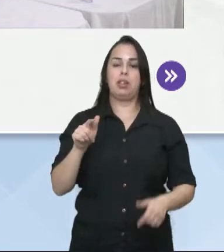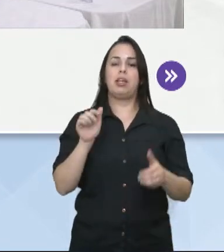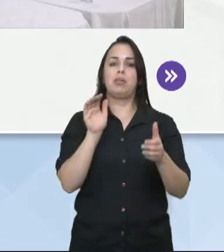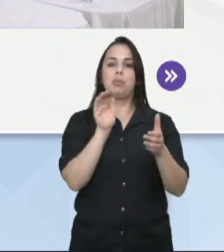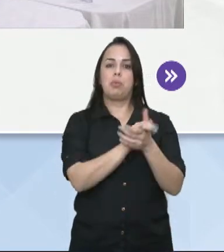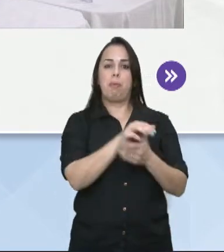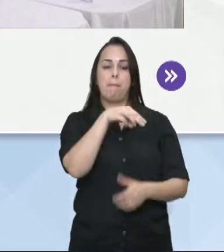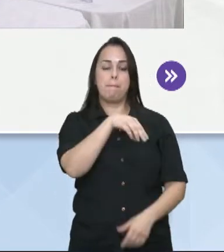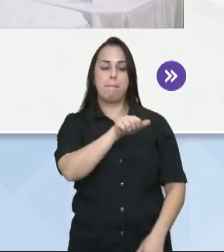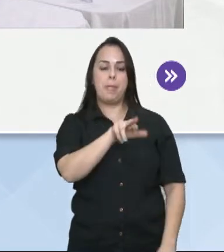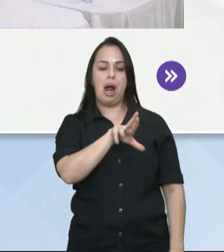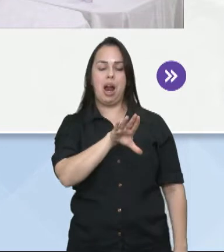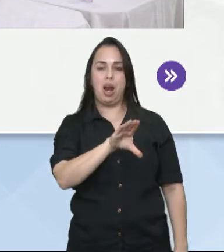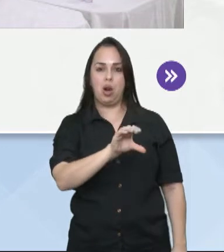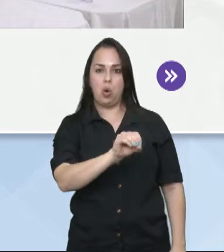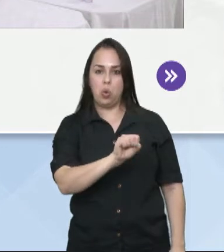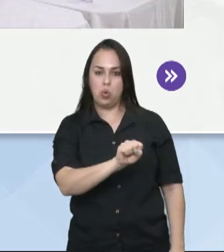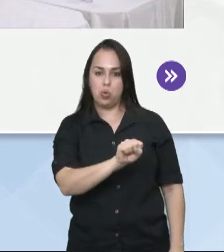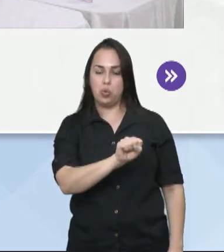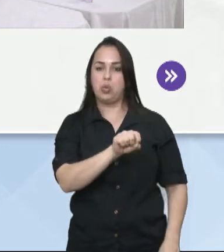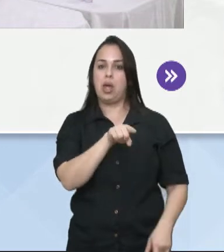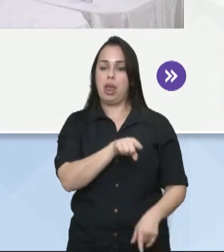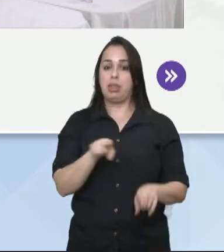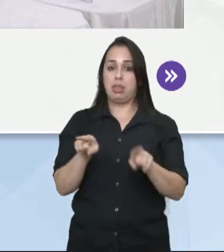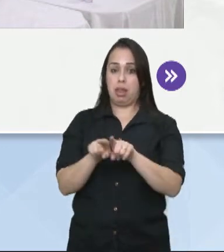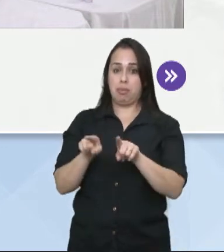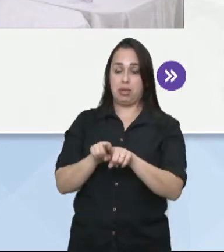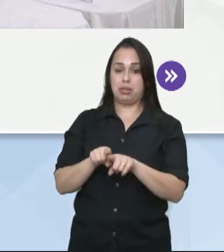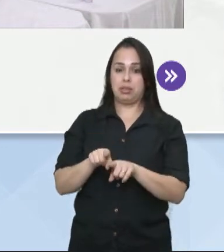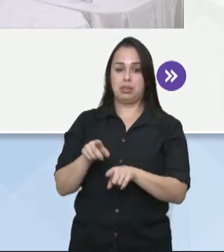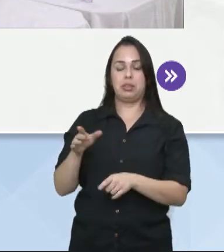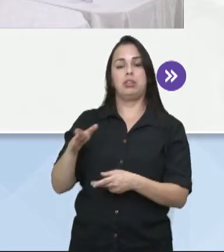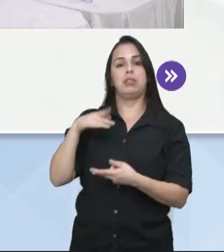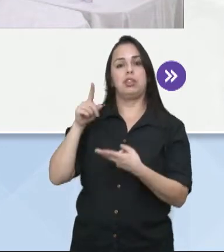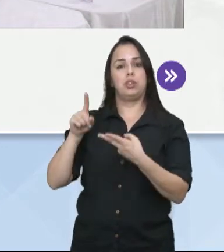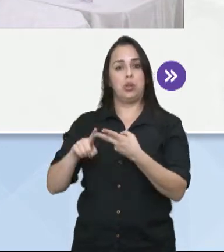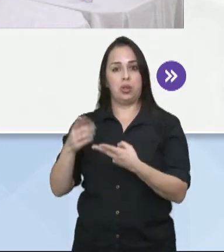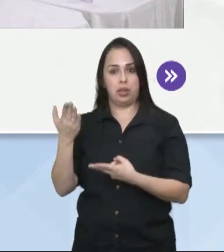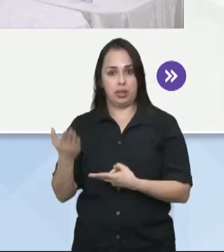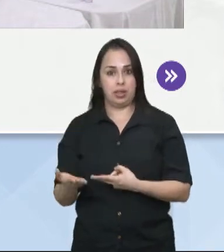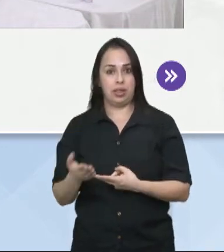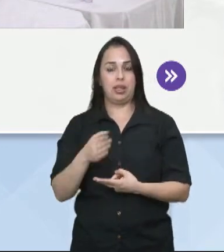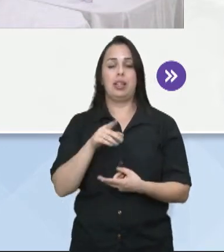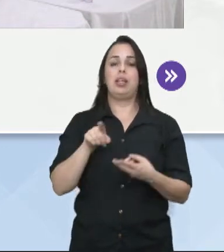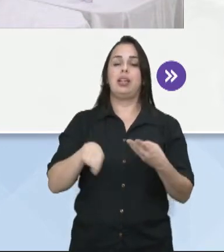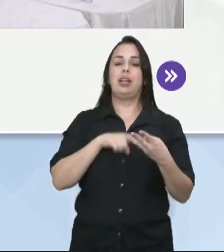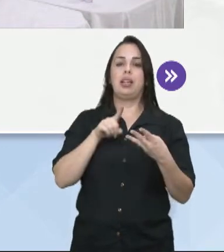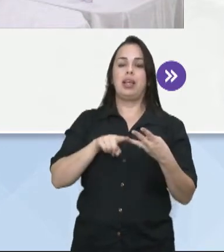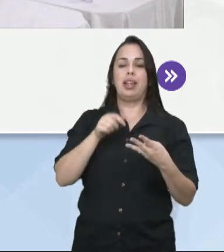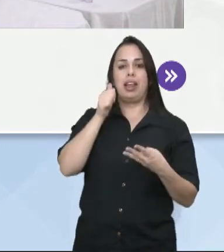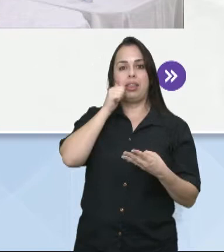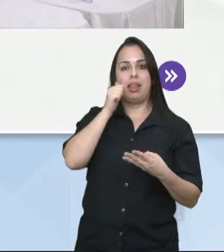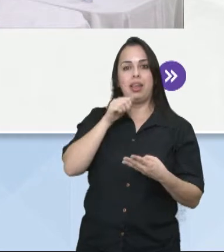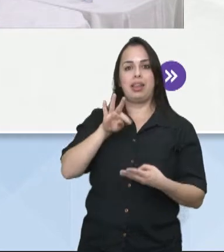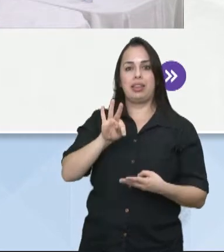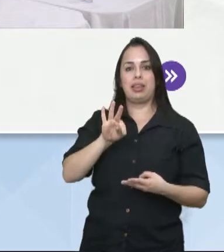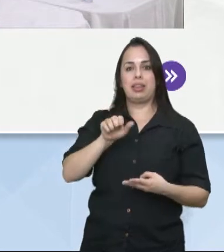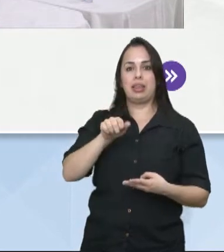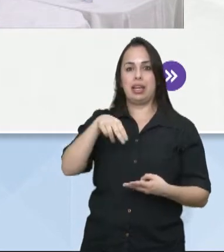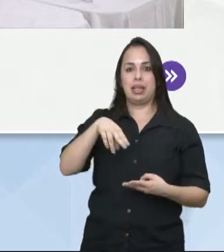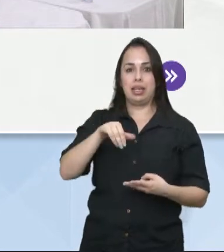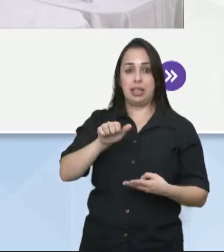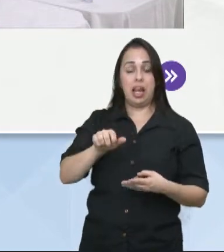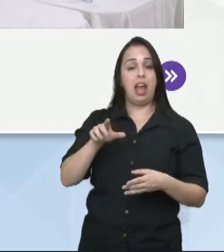Soliva, esteve presente nessa foto. Nós estamos vendo aqui a Estela, a Tânia, que também é coordenadora